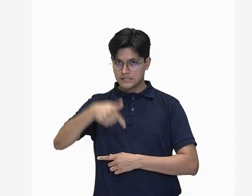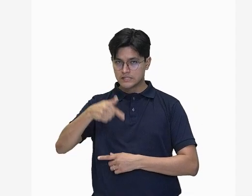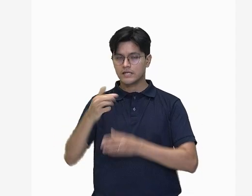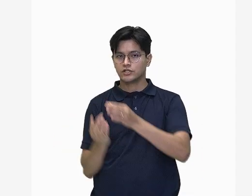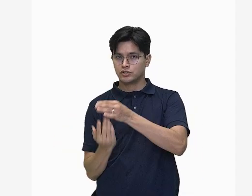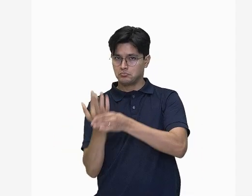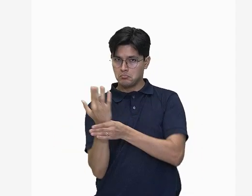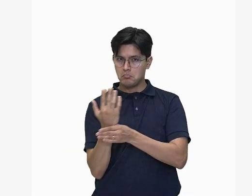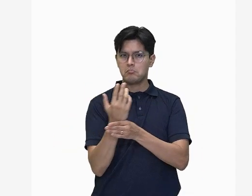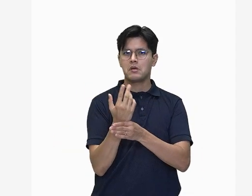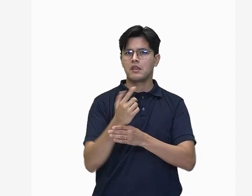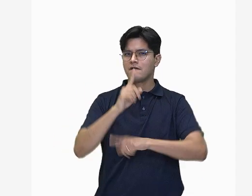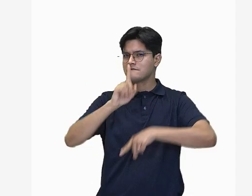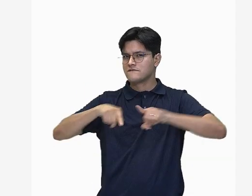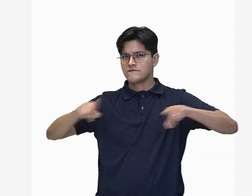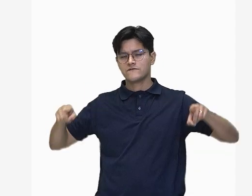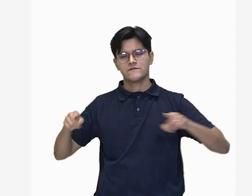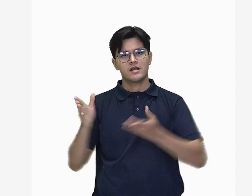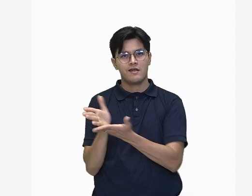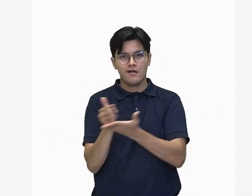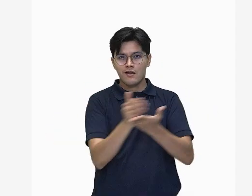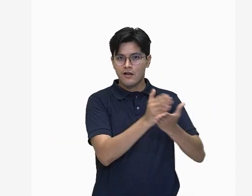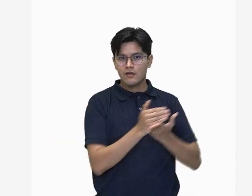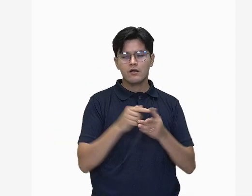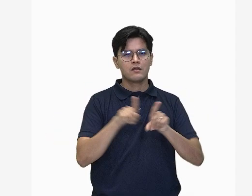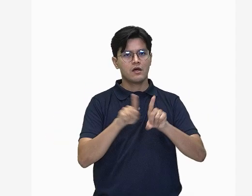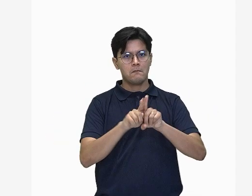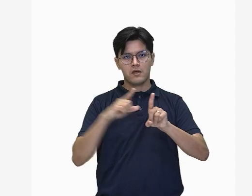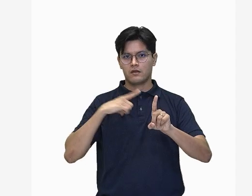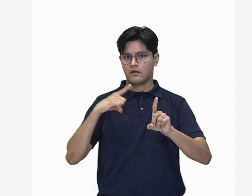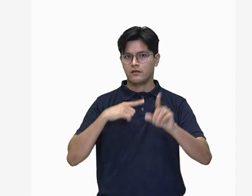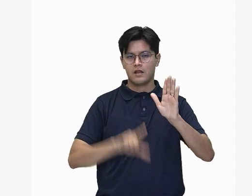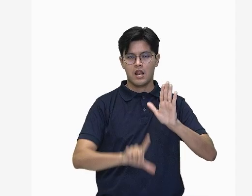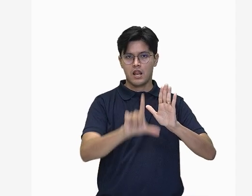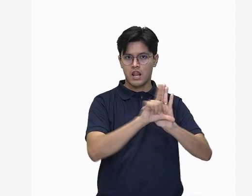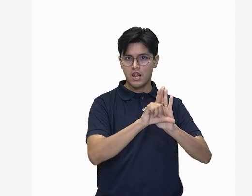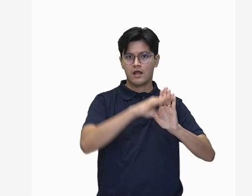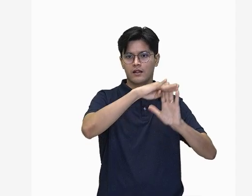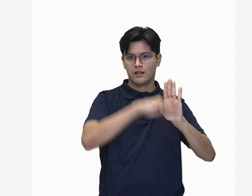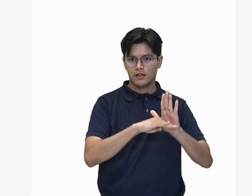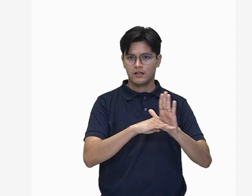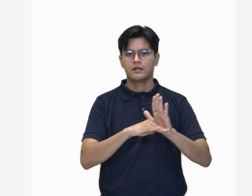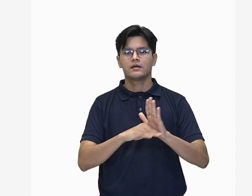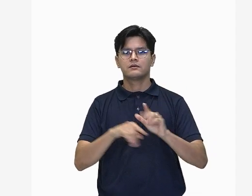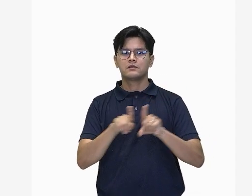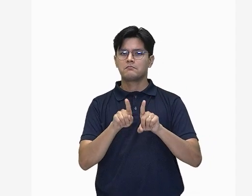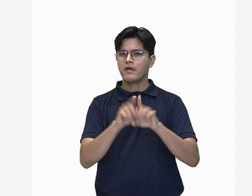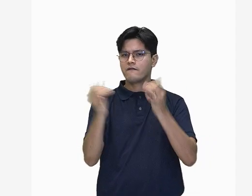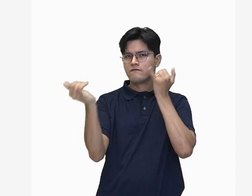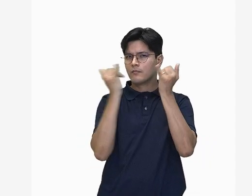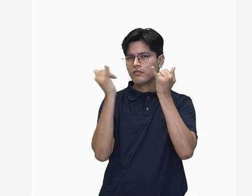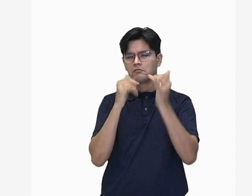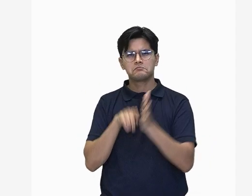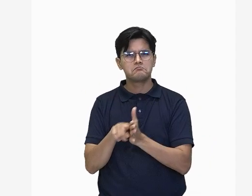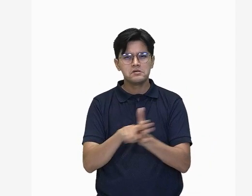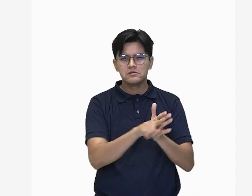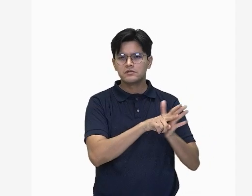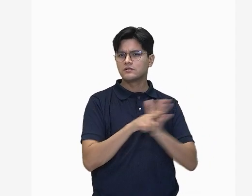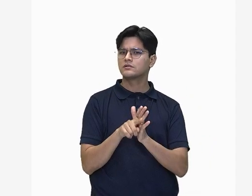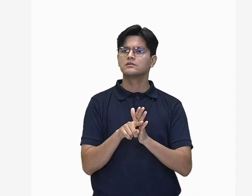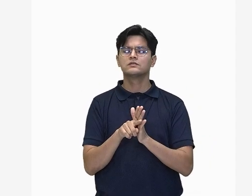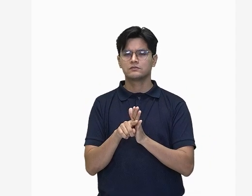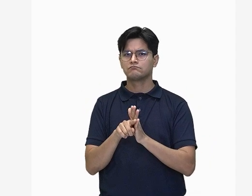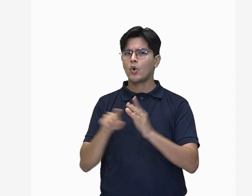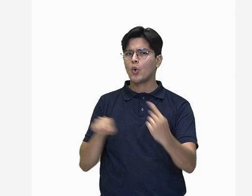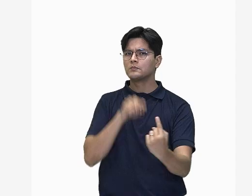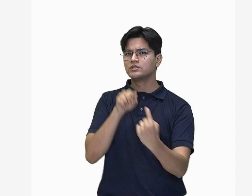pesquisas, informações educativas, tudo para você realmente não se preocupar em questão de como vai utilizar esse fitoterápico. E também